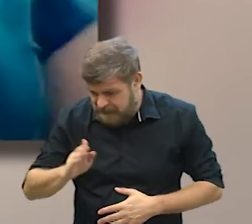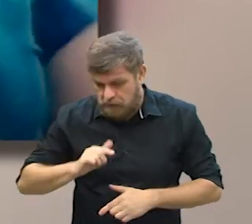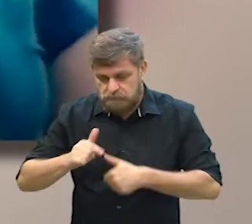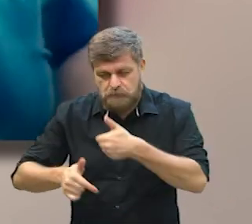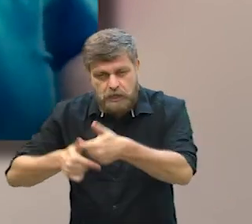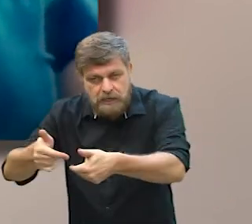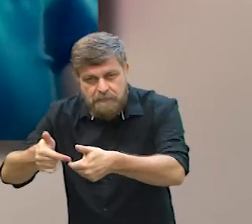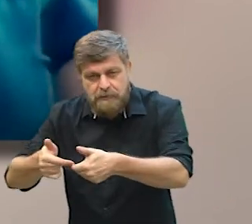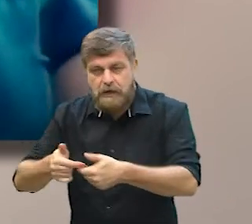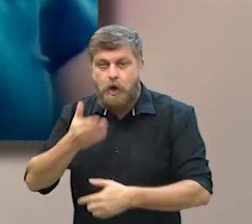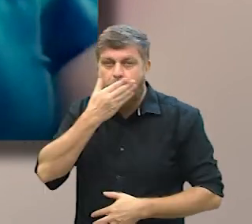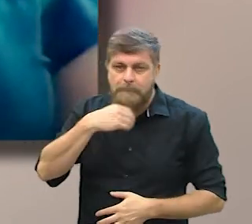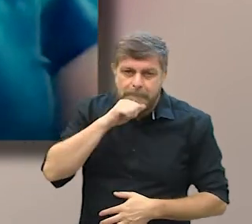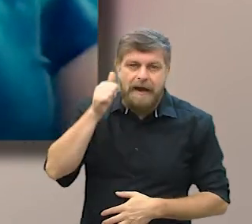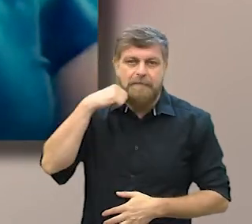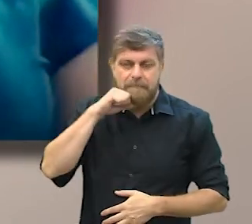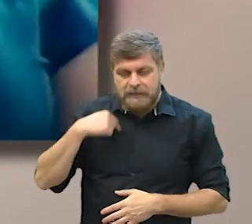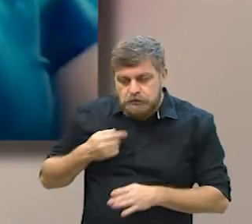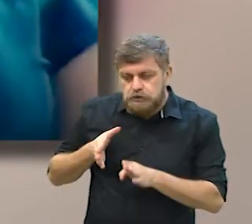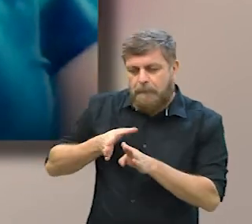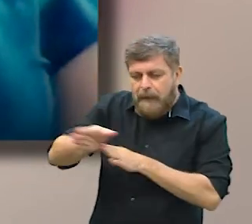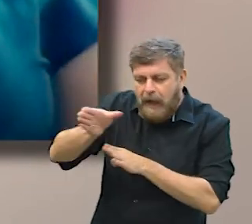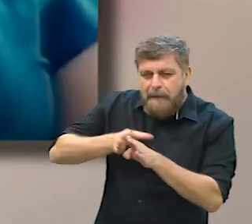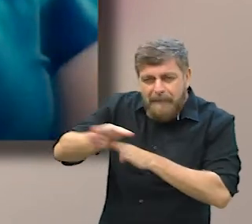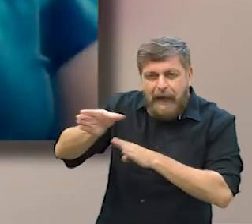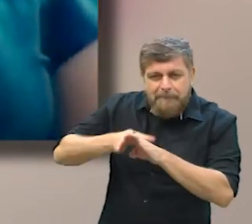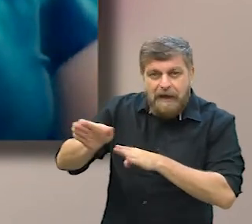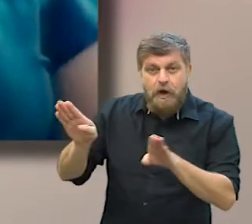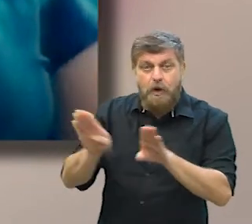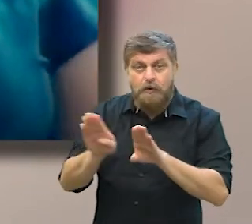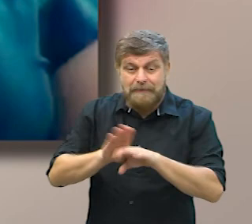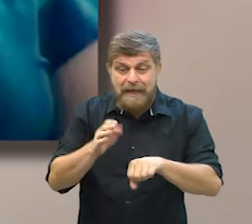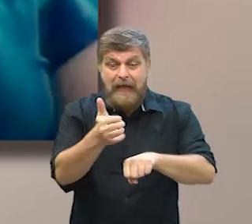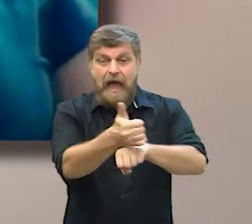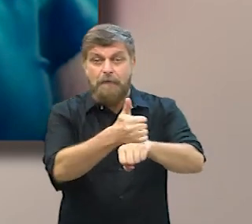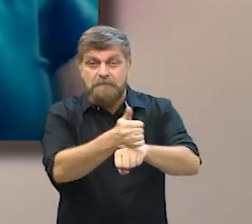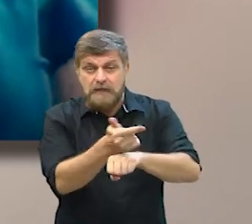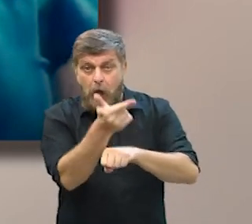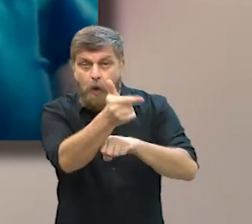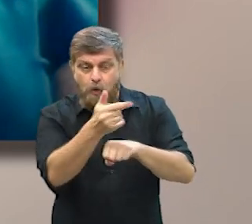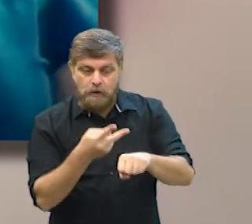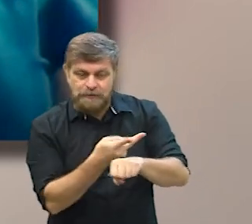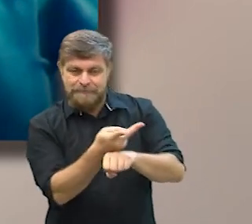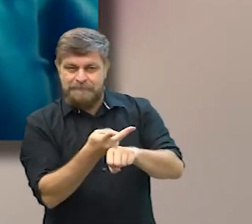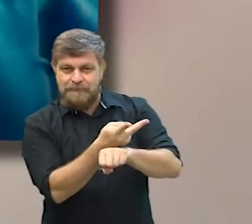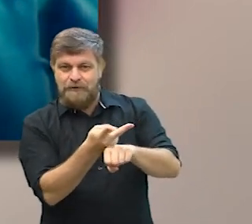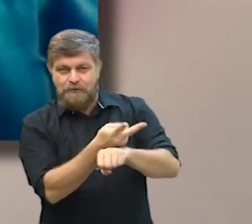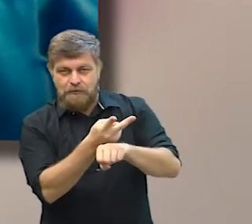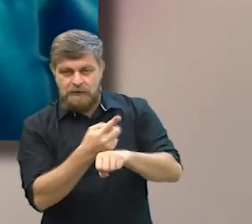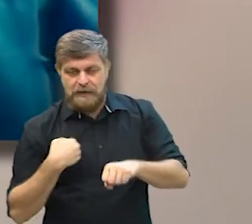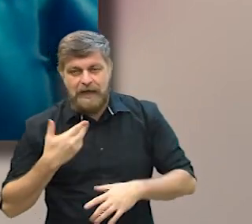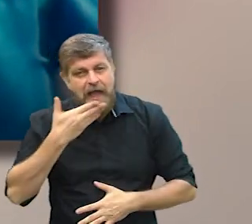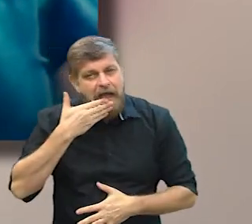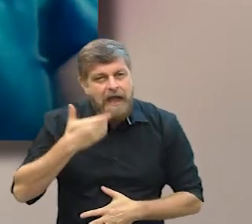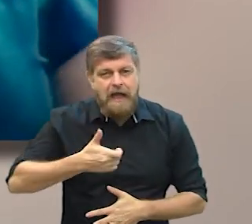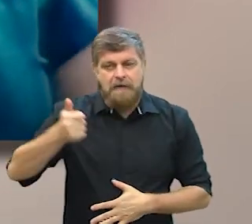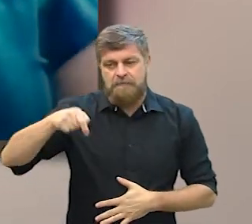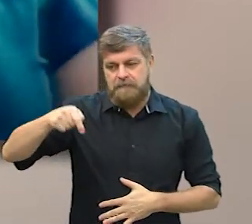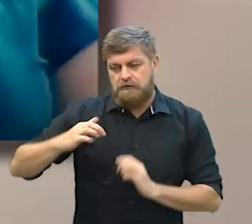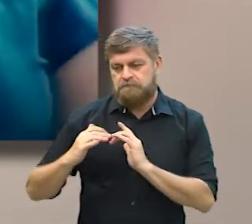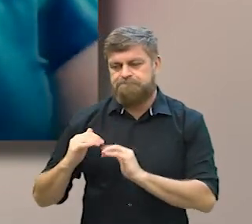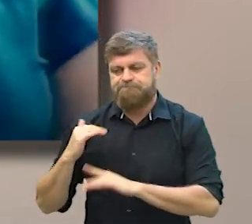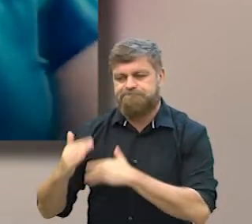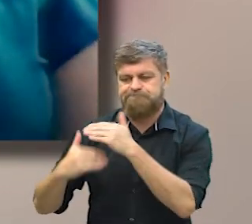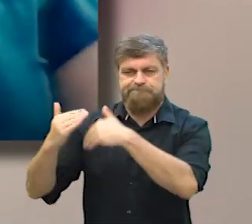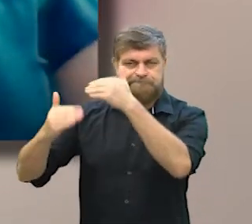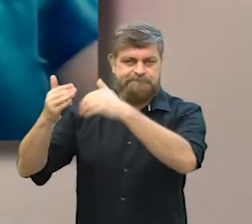intervenção diretamente com a criança, ou de orientação para os pais, ou mesmo de indicação para outros profissionais, melhor nós